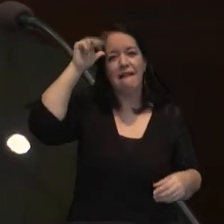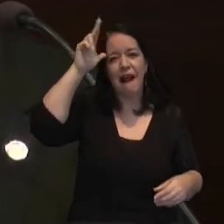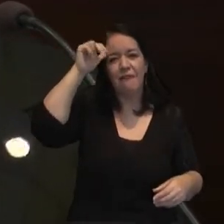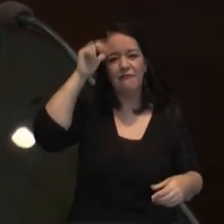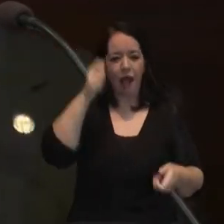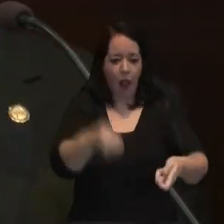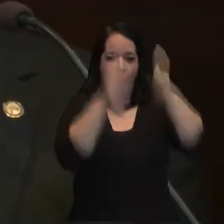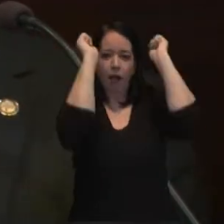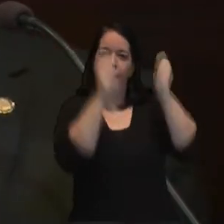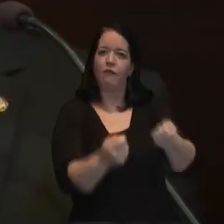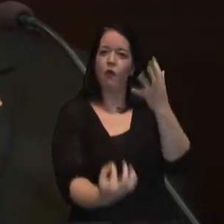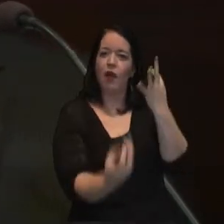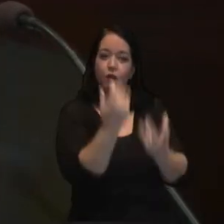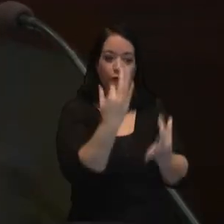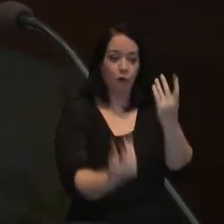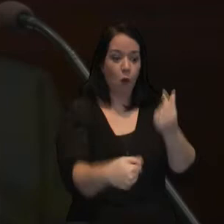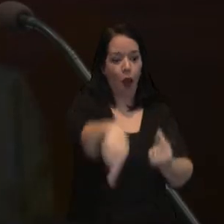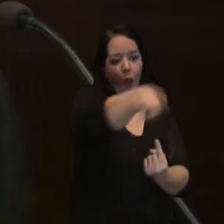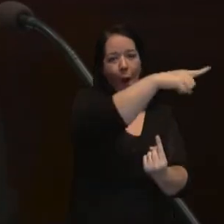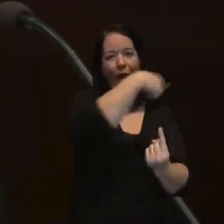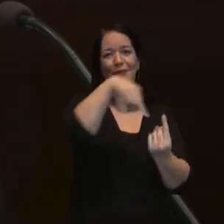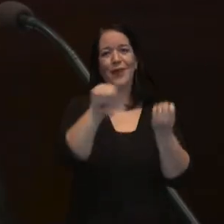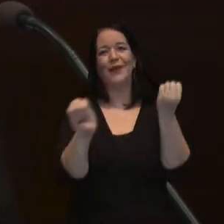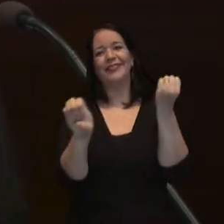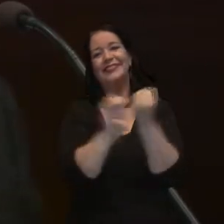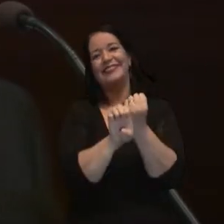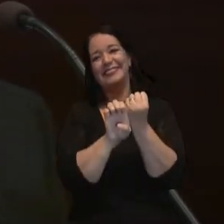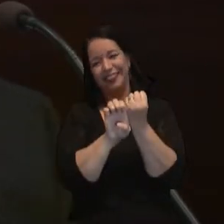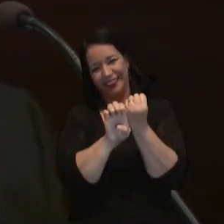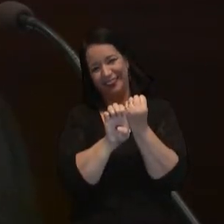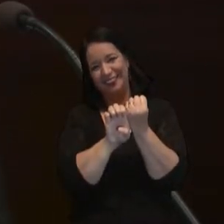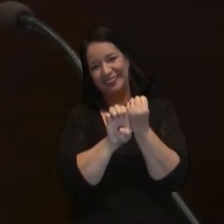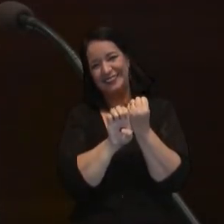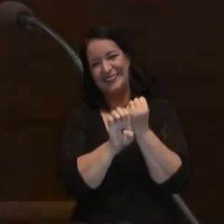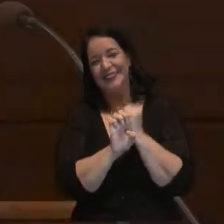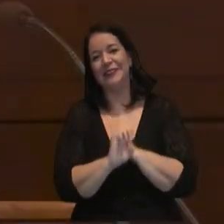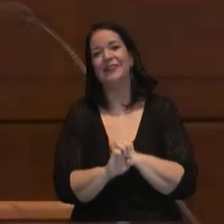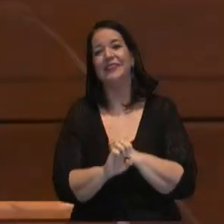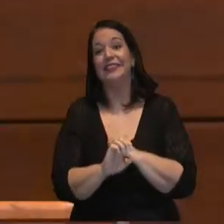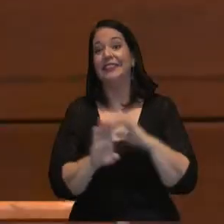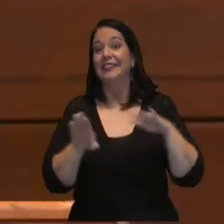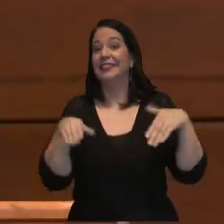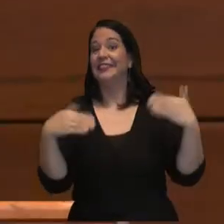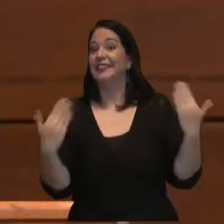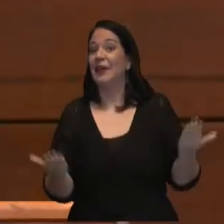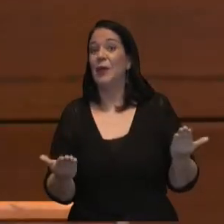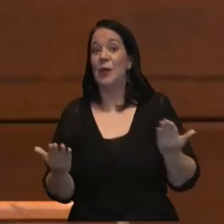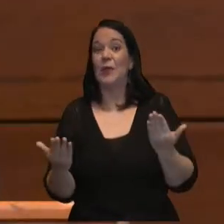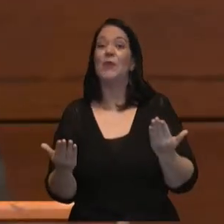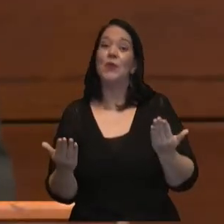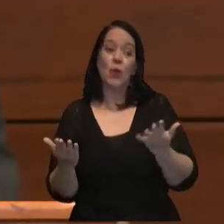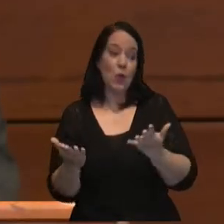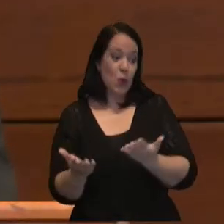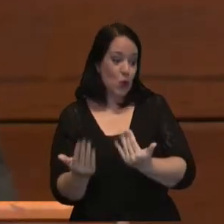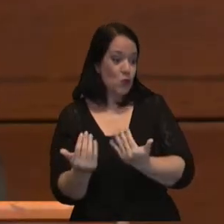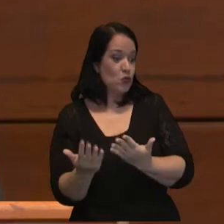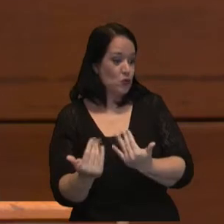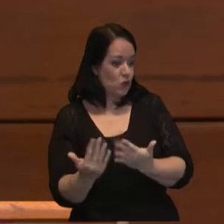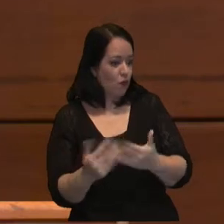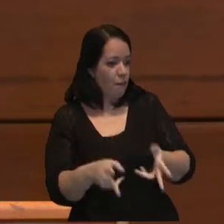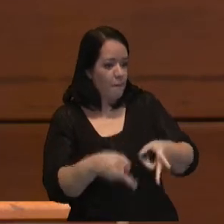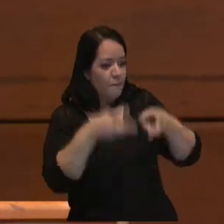de Eliseu. Foi por isso que ele pôde afirmar, com os olhos da fé, com os olhos espirituais, com